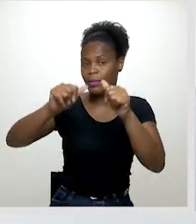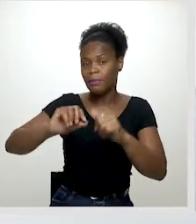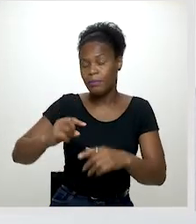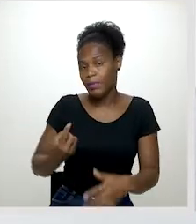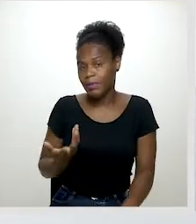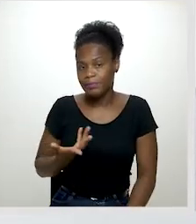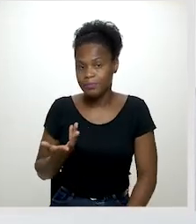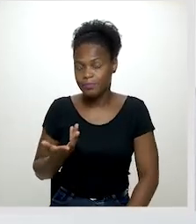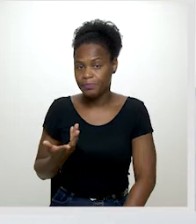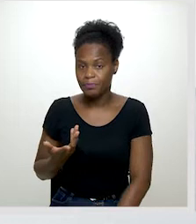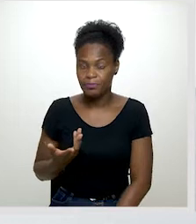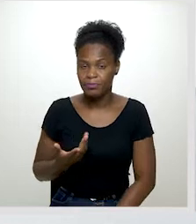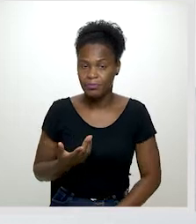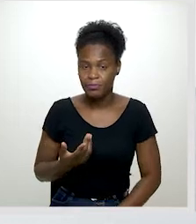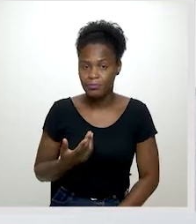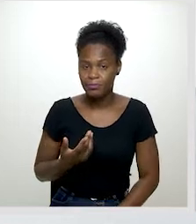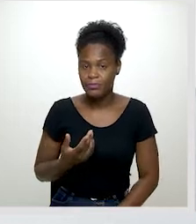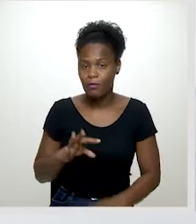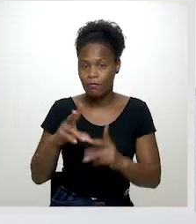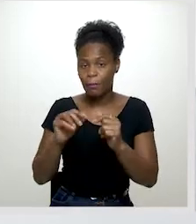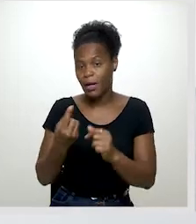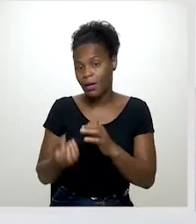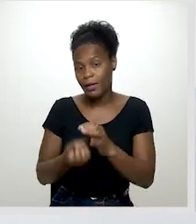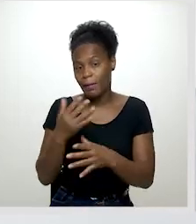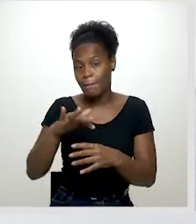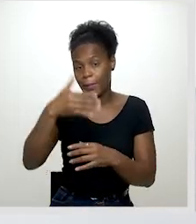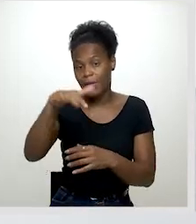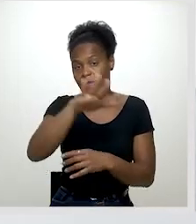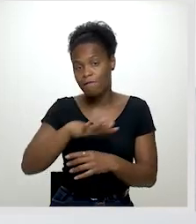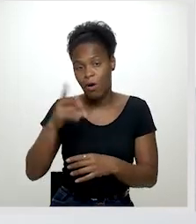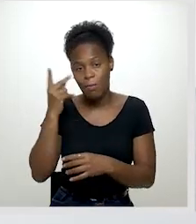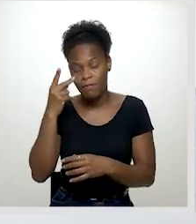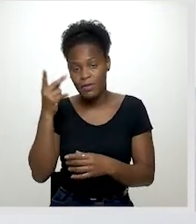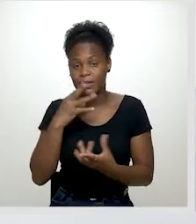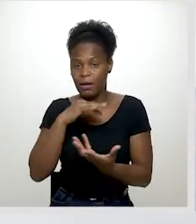para a formação das primeiras formas de vida.